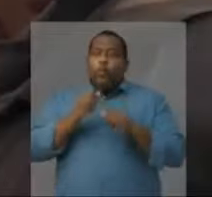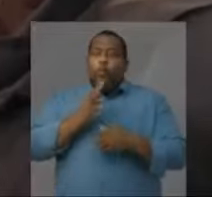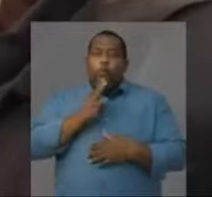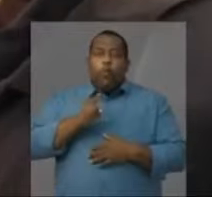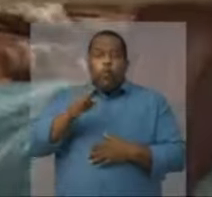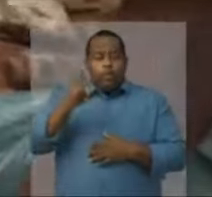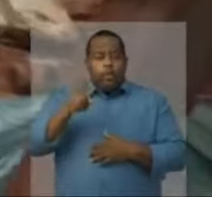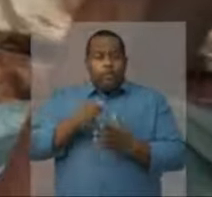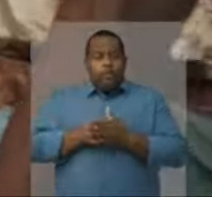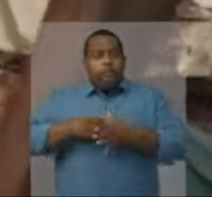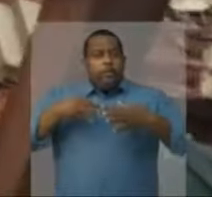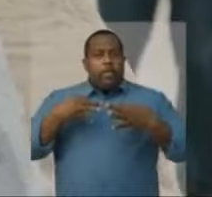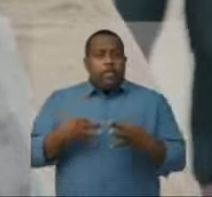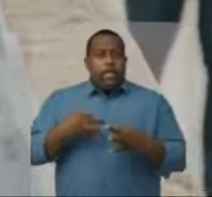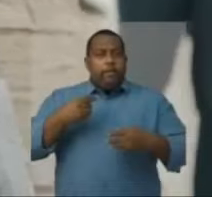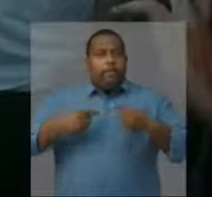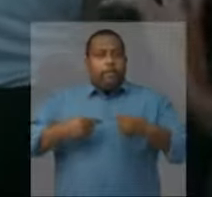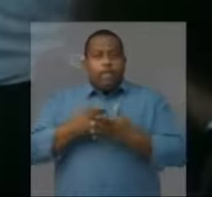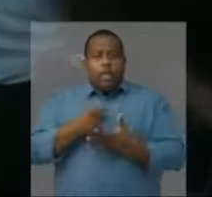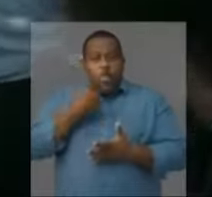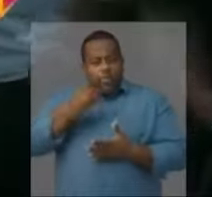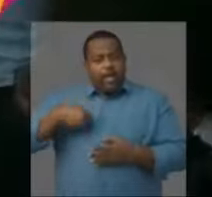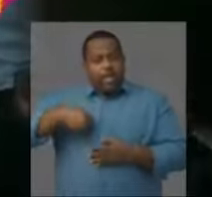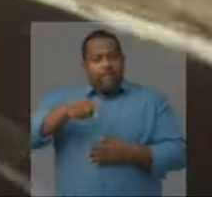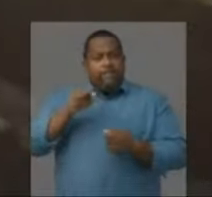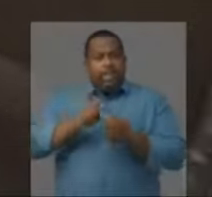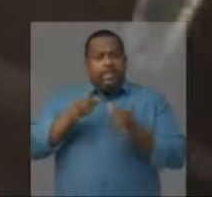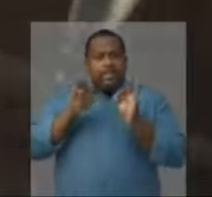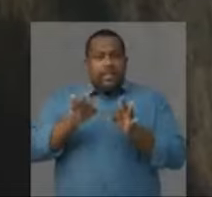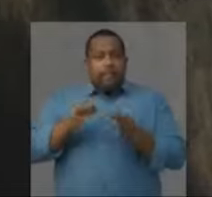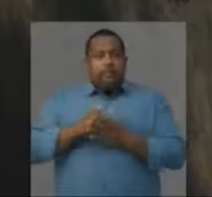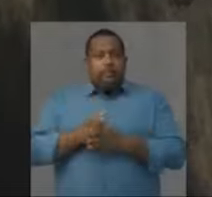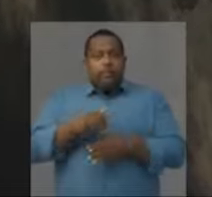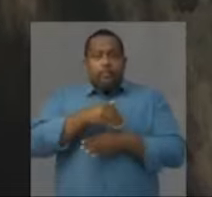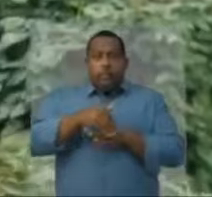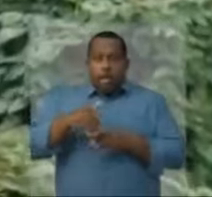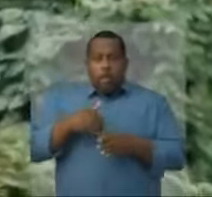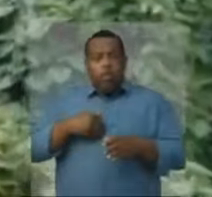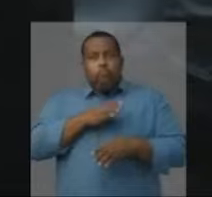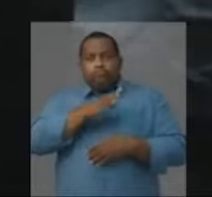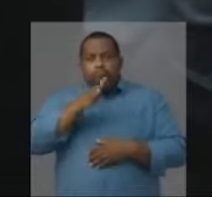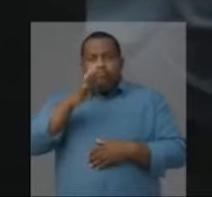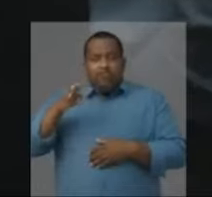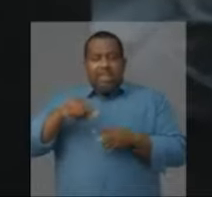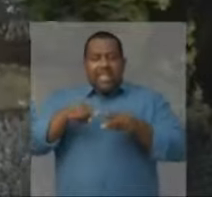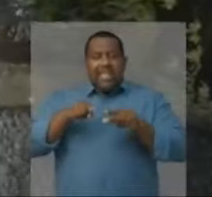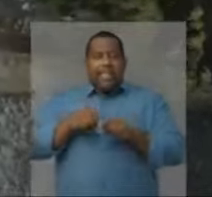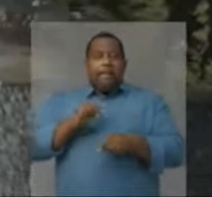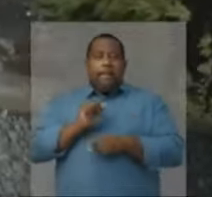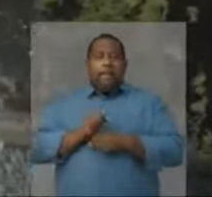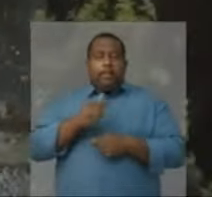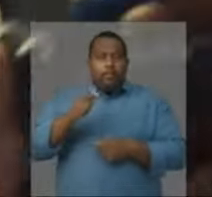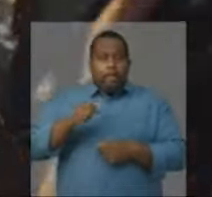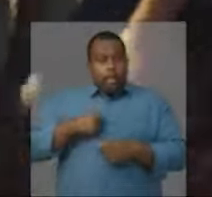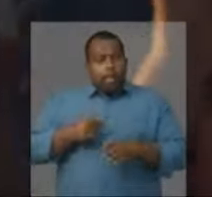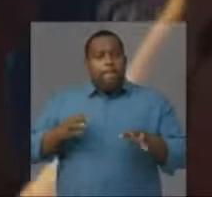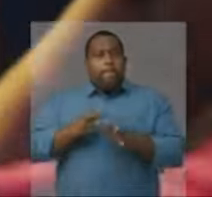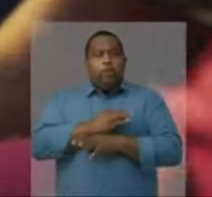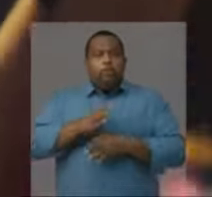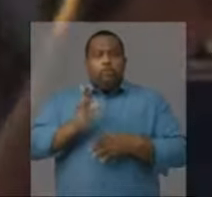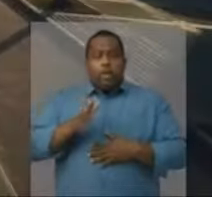conhece. Político honesto. O que ele fala, ele faz. Ele está na rua, não é em gabinete. Então eu acredito que ele sim está